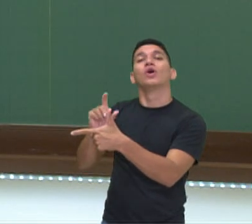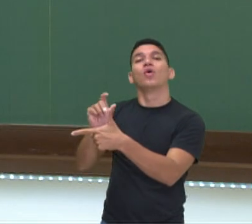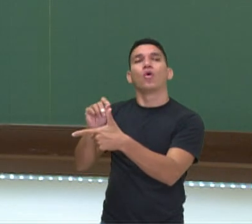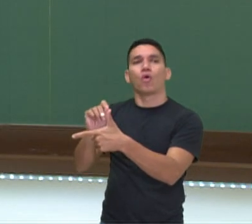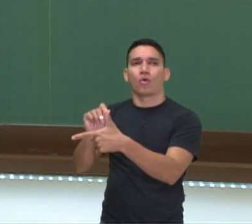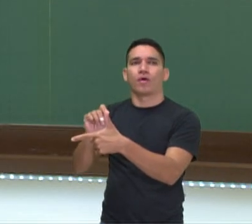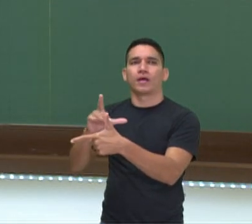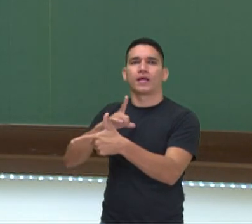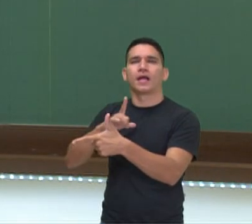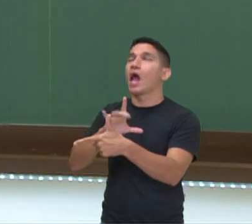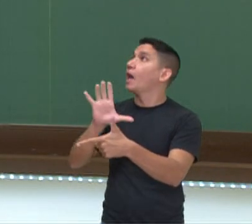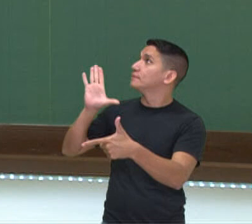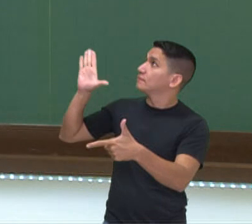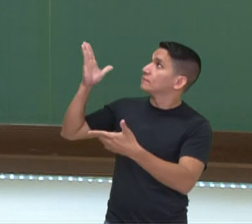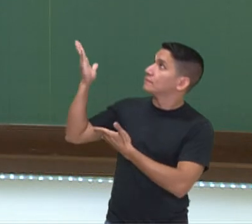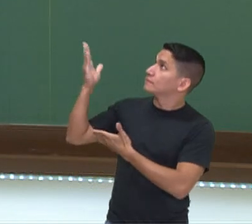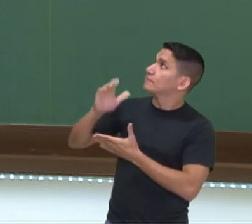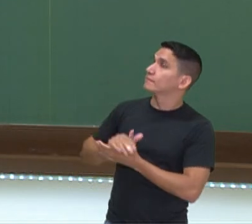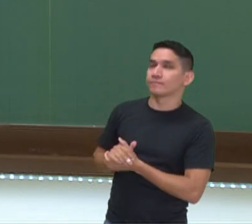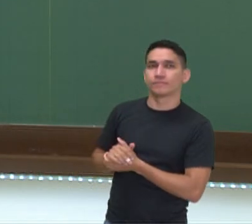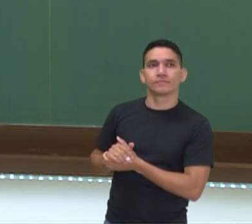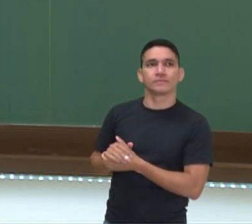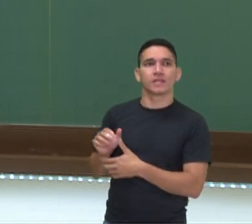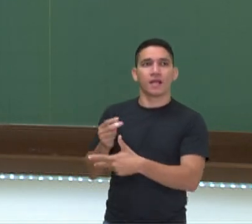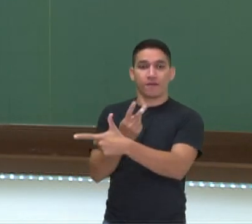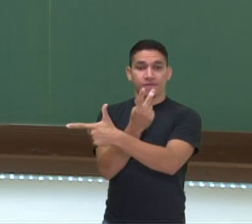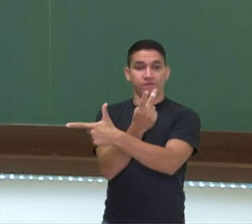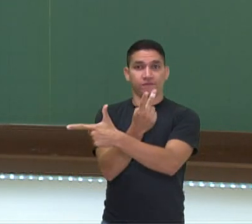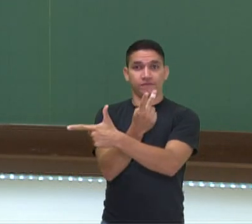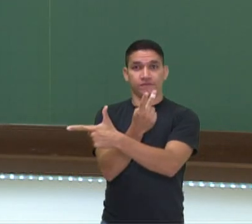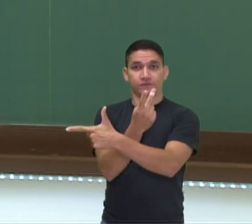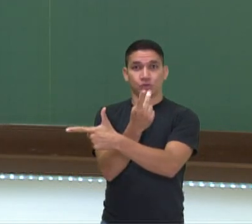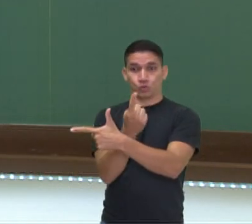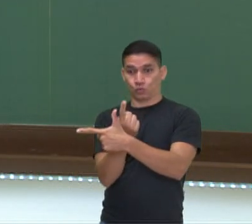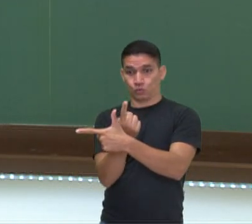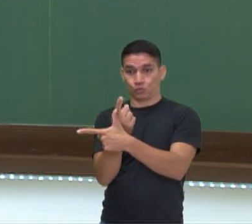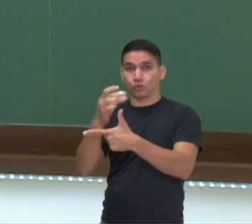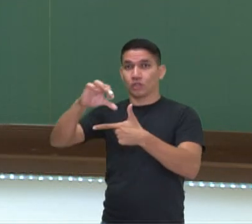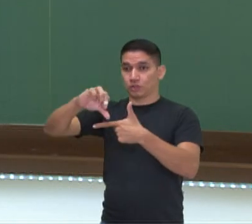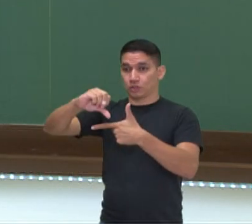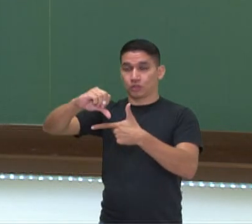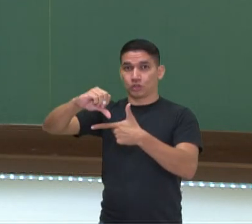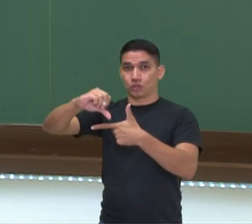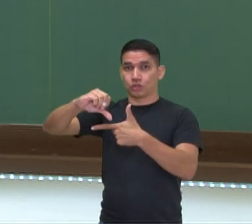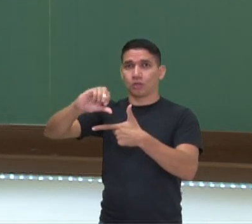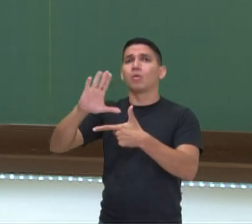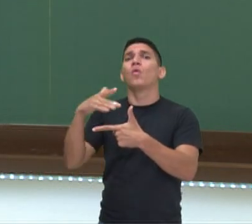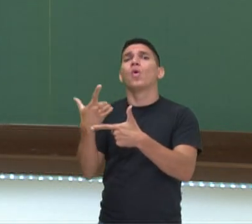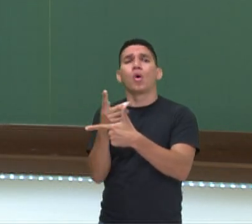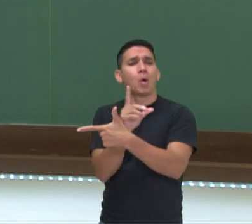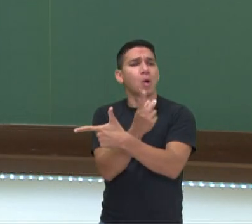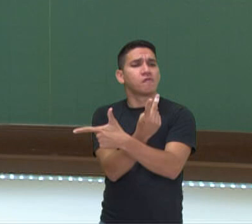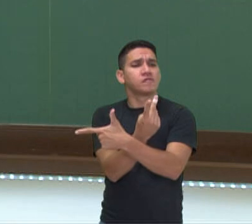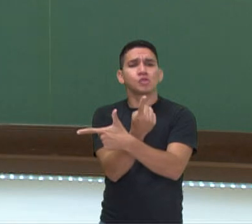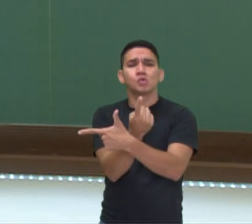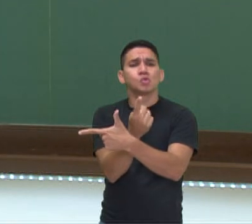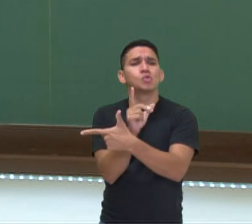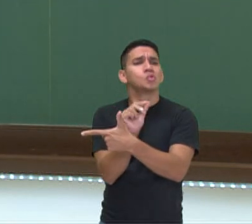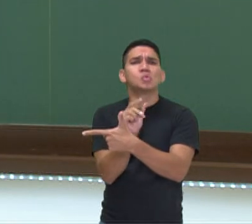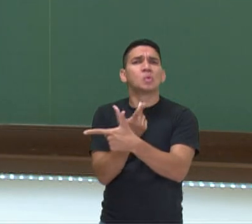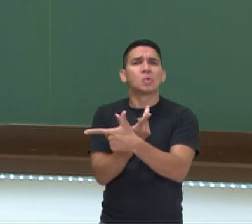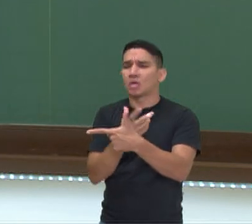dessa nesse formato né 21 dividido por 9 Você lembra qual é a quem é o 21